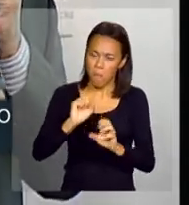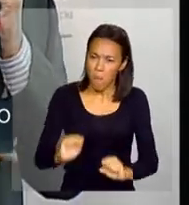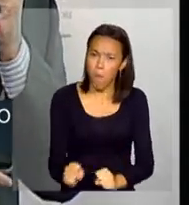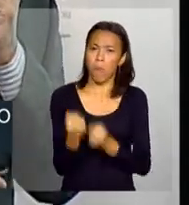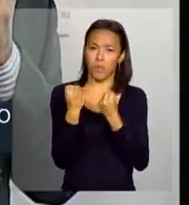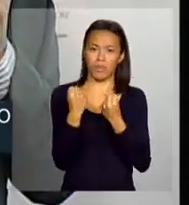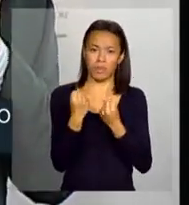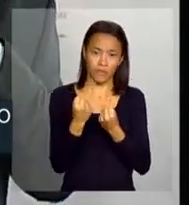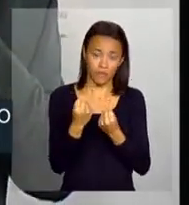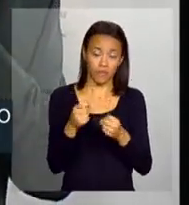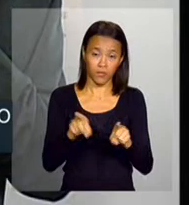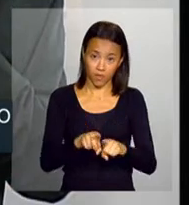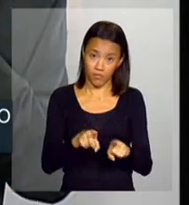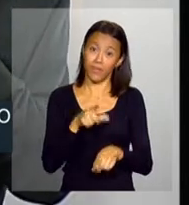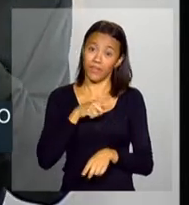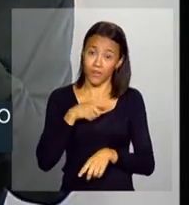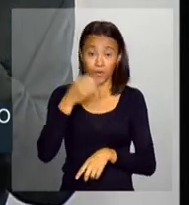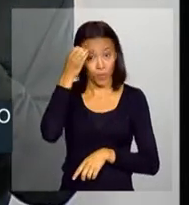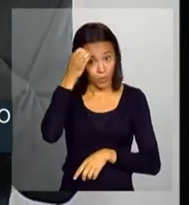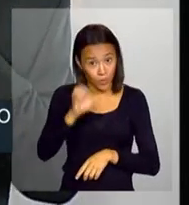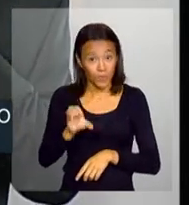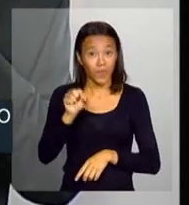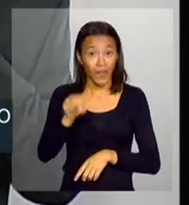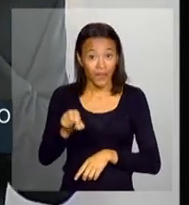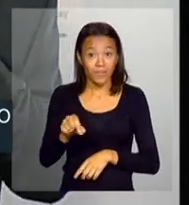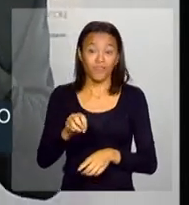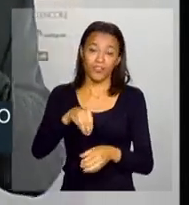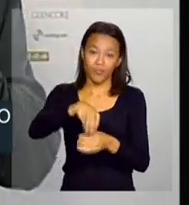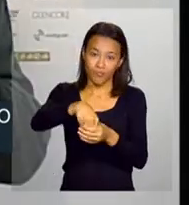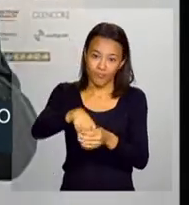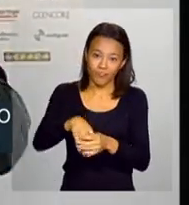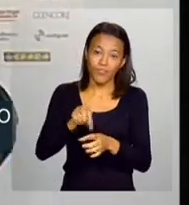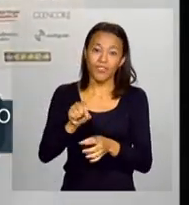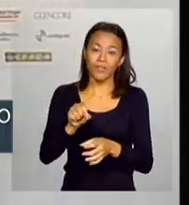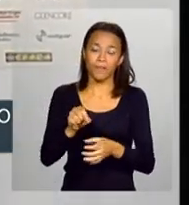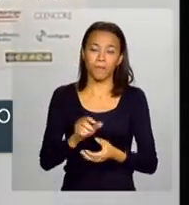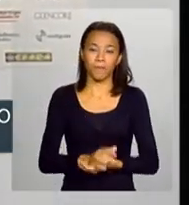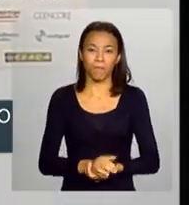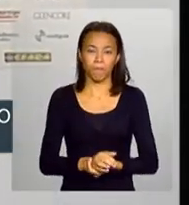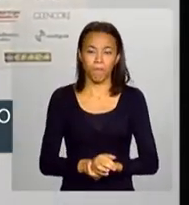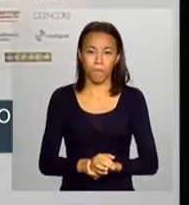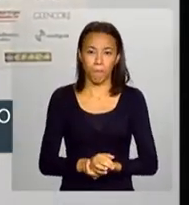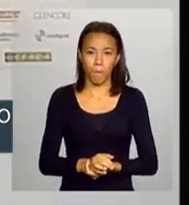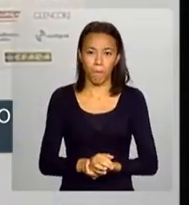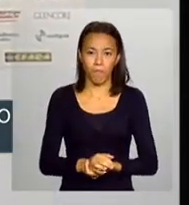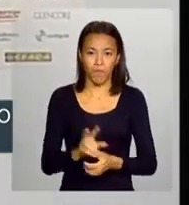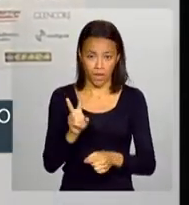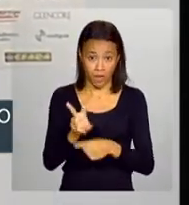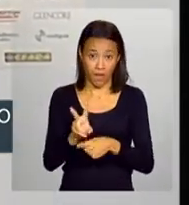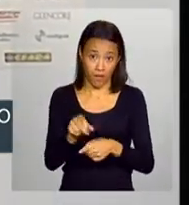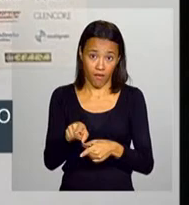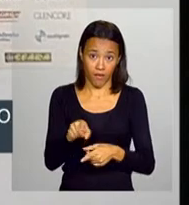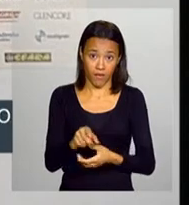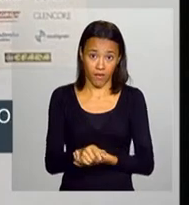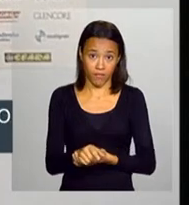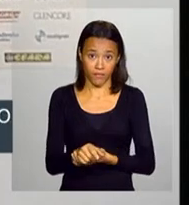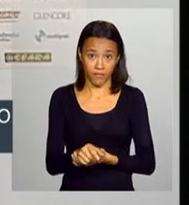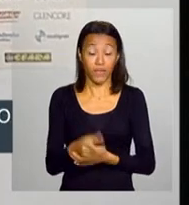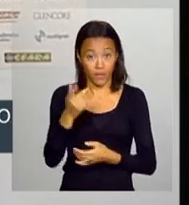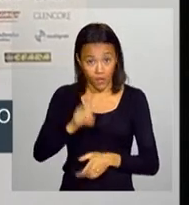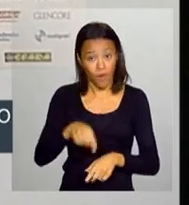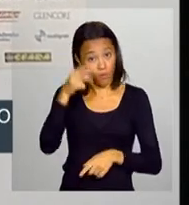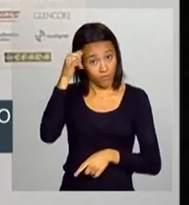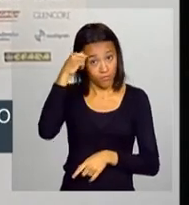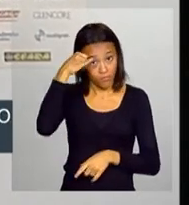hoje, ainda ocupadas por uma cultura de baixa rentabilidade, que é com iniciativa de baixa rentabilidade, que é o